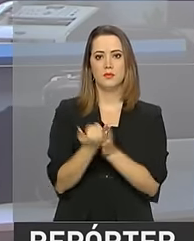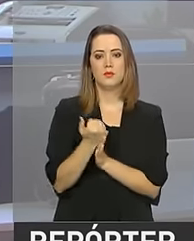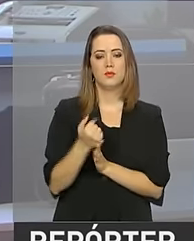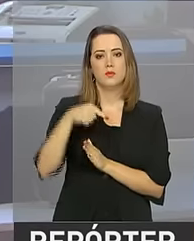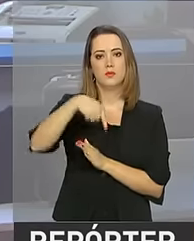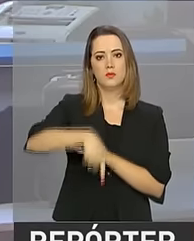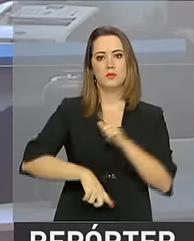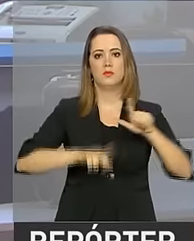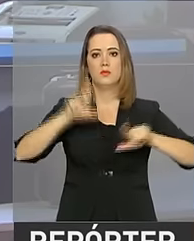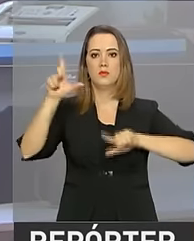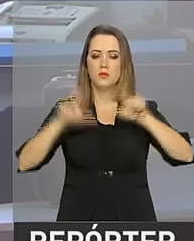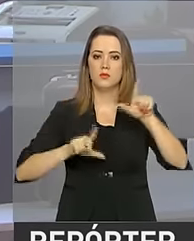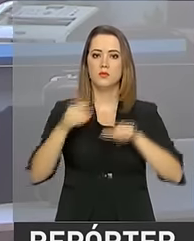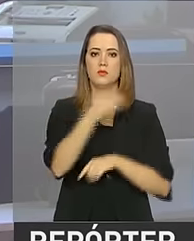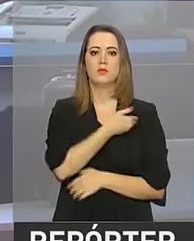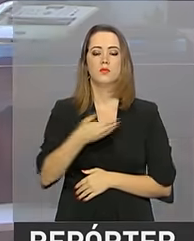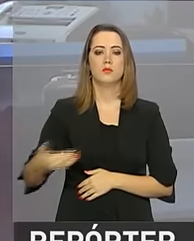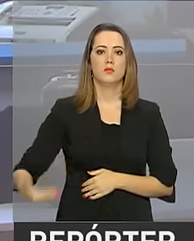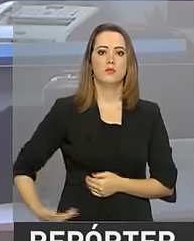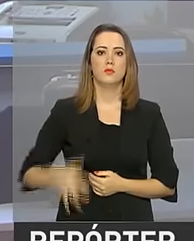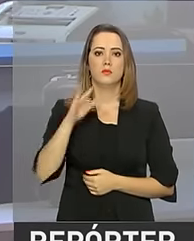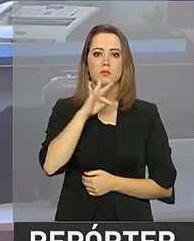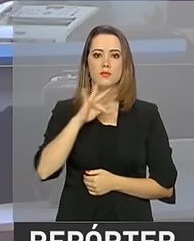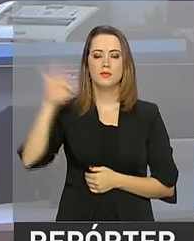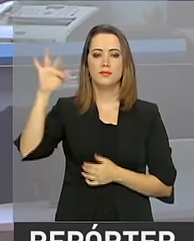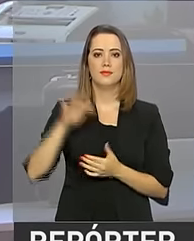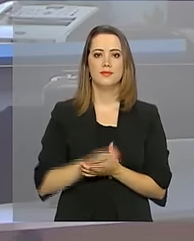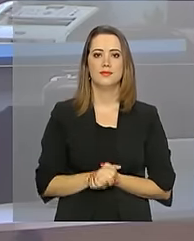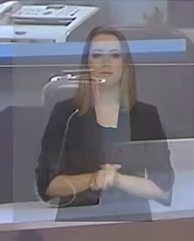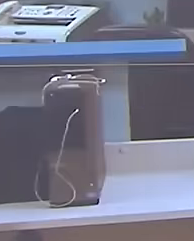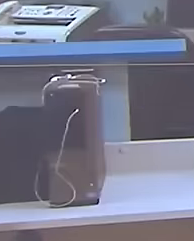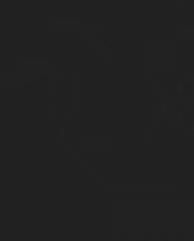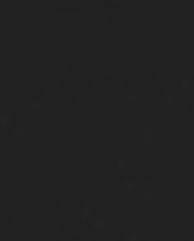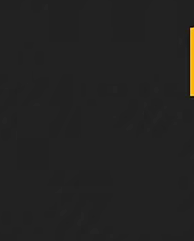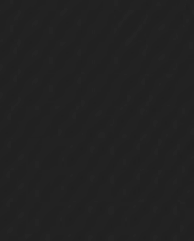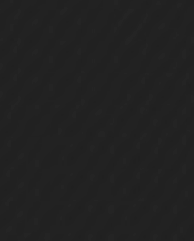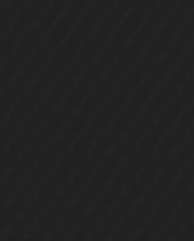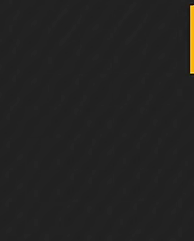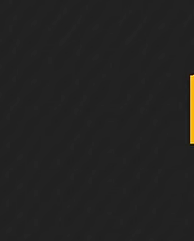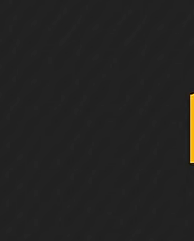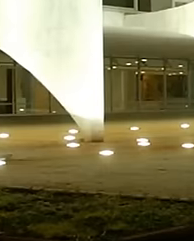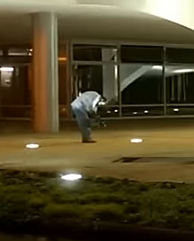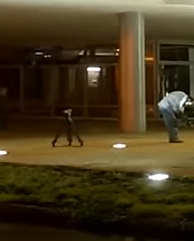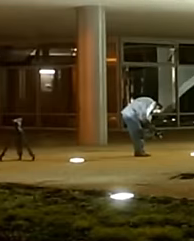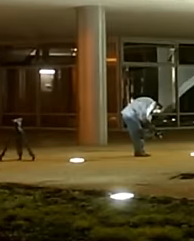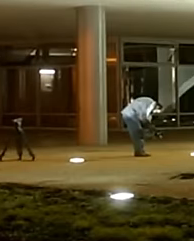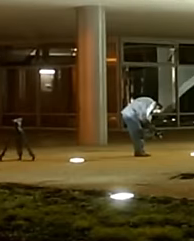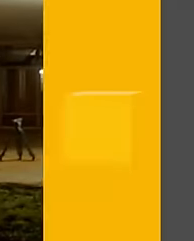sociais. Continue com a gente aqui na NBR, a TV do Governo Federal.